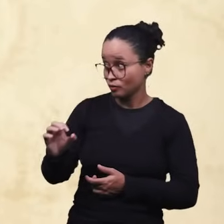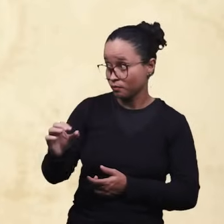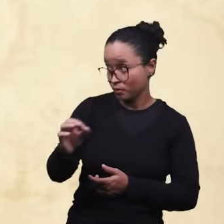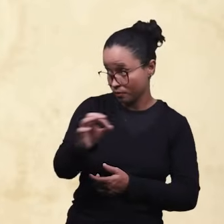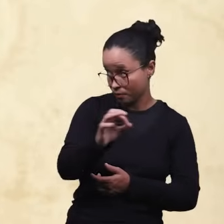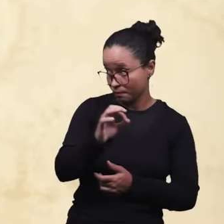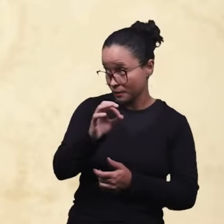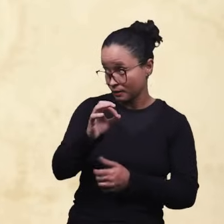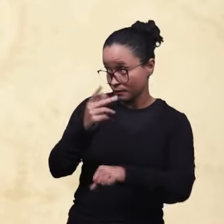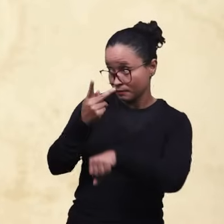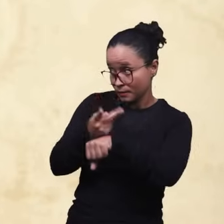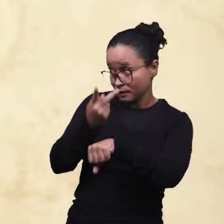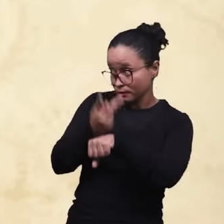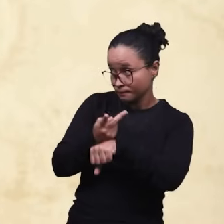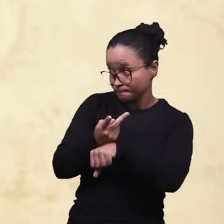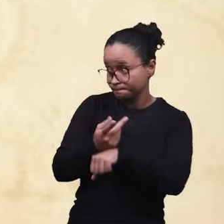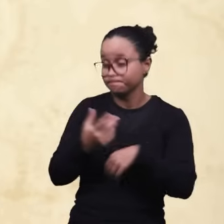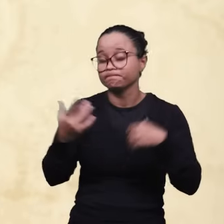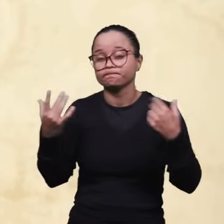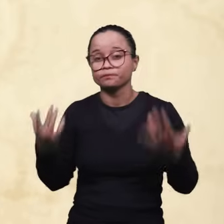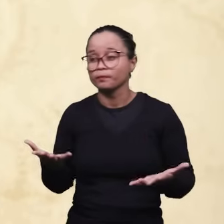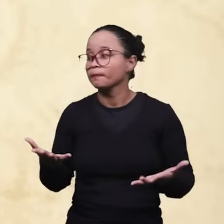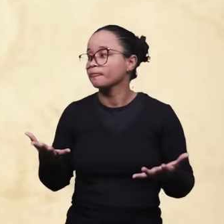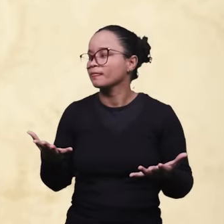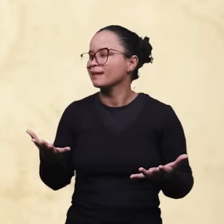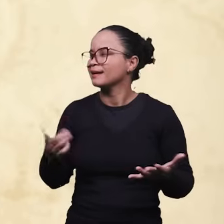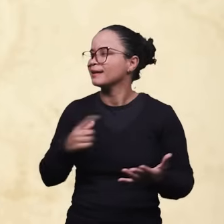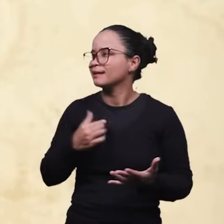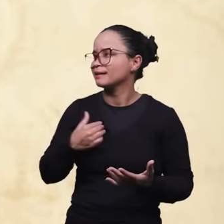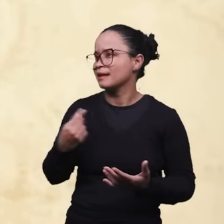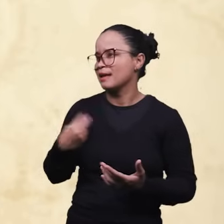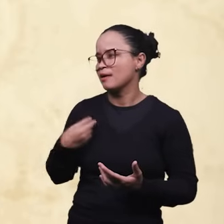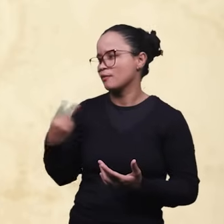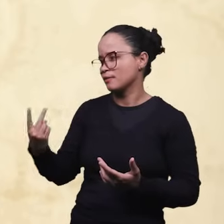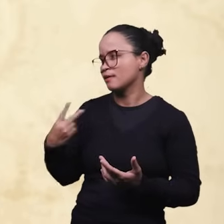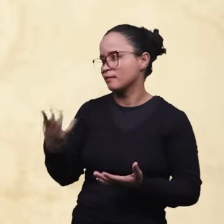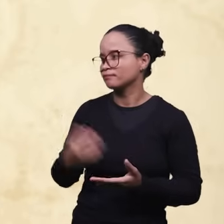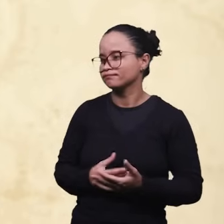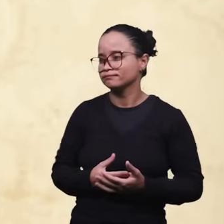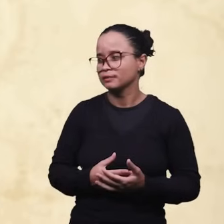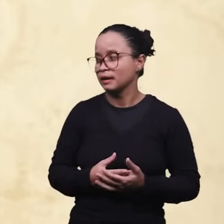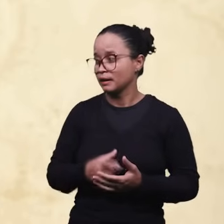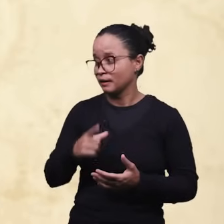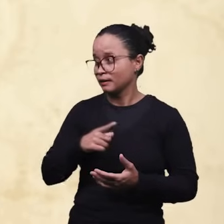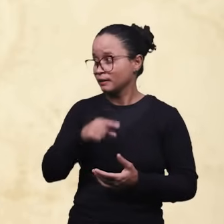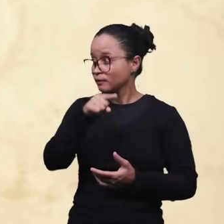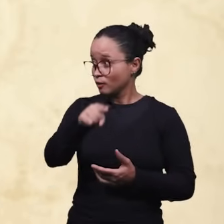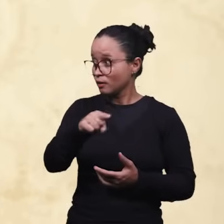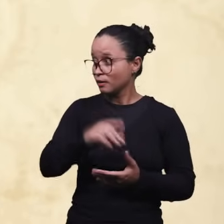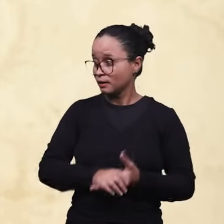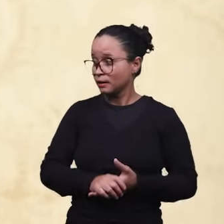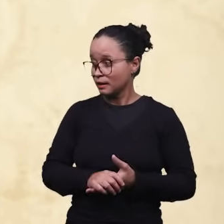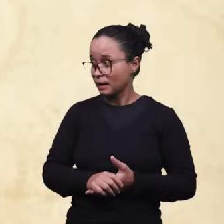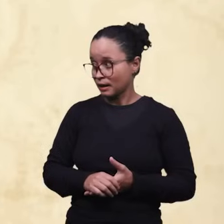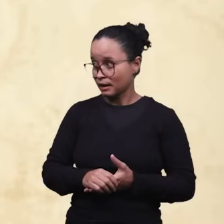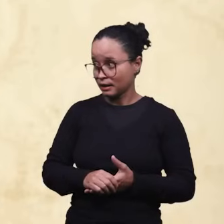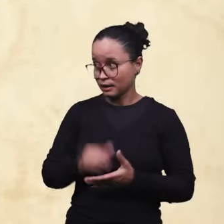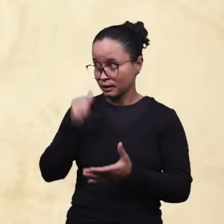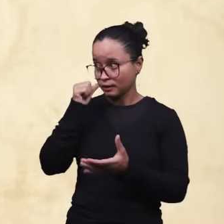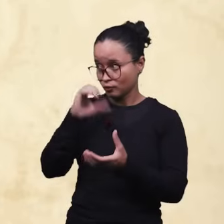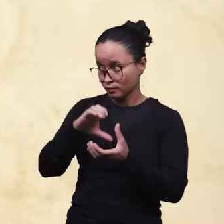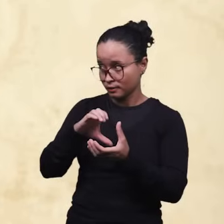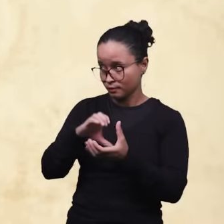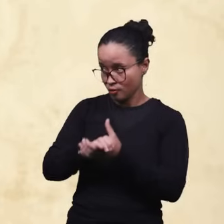prata. Que é isso entre mim e ti? Sepulta ali a tua morta.